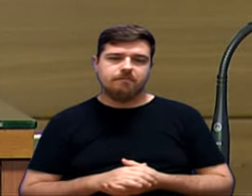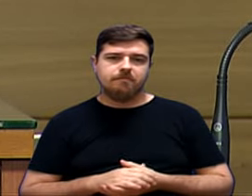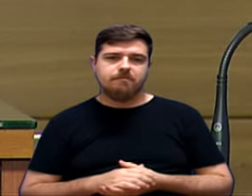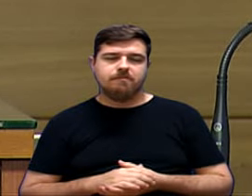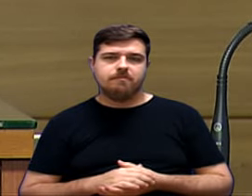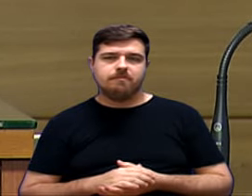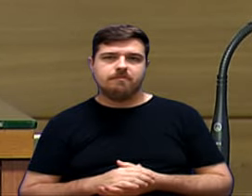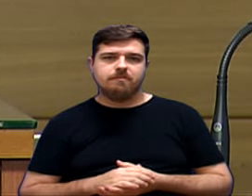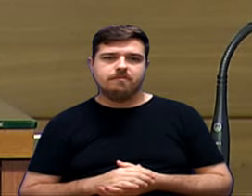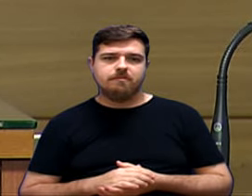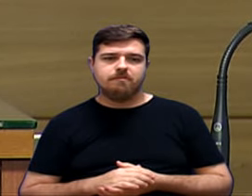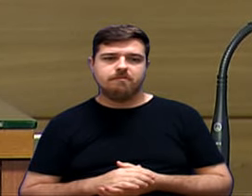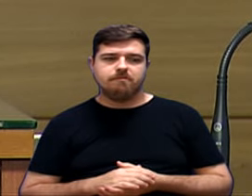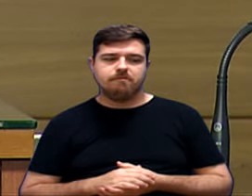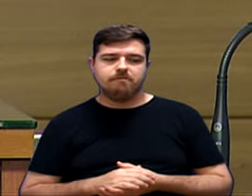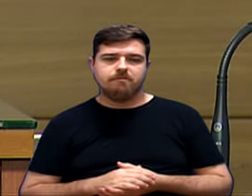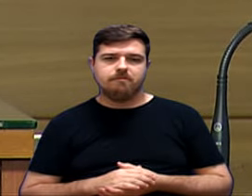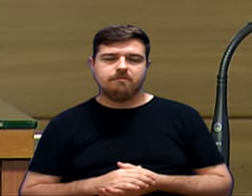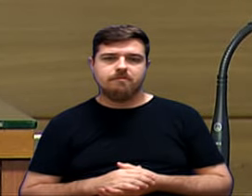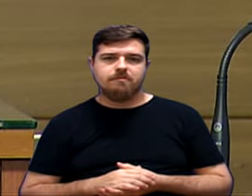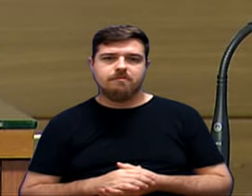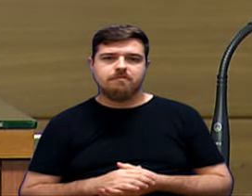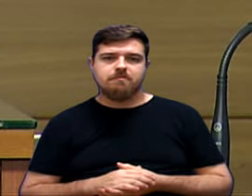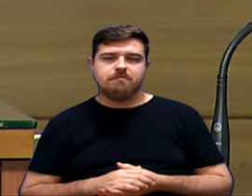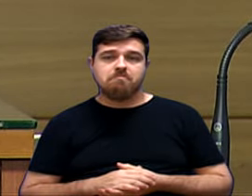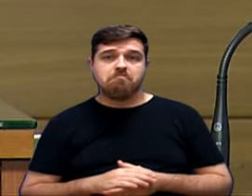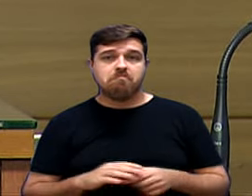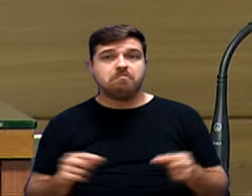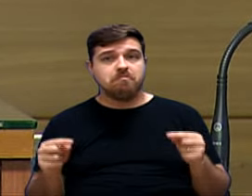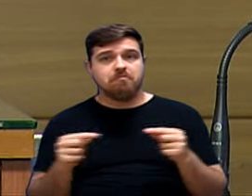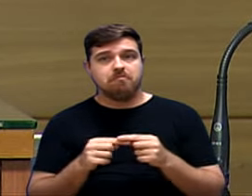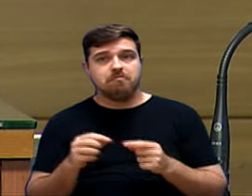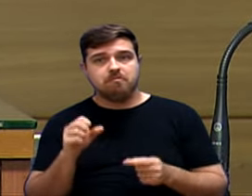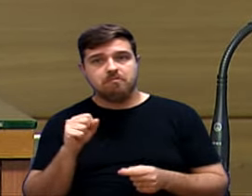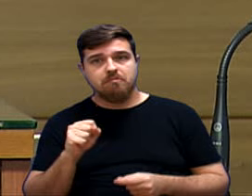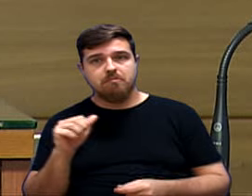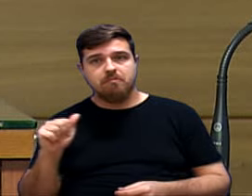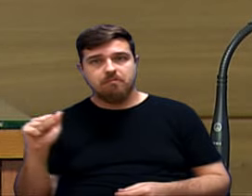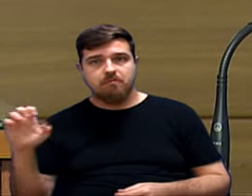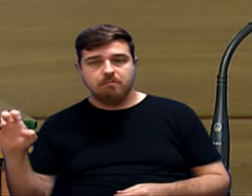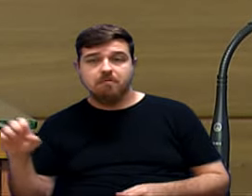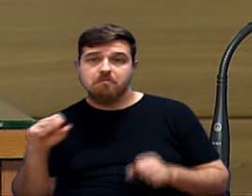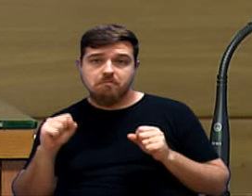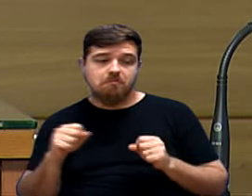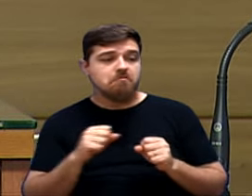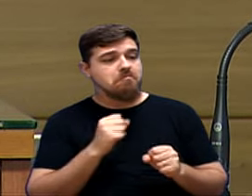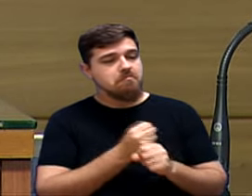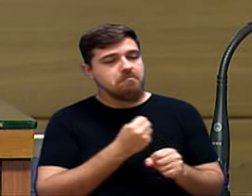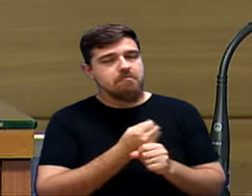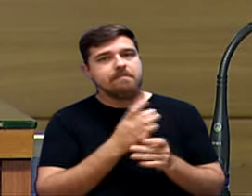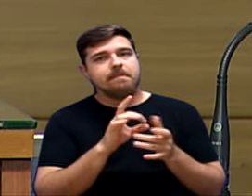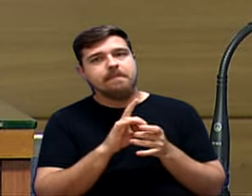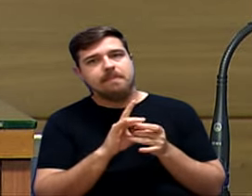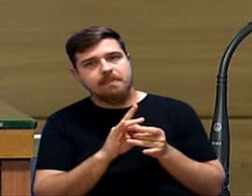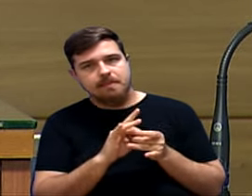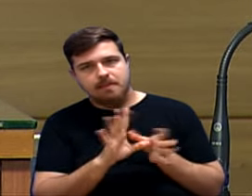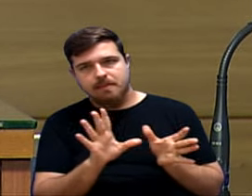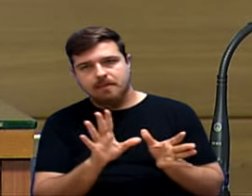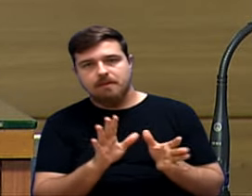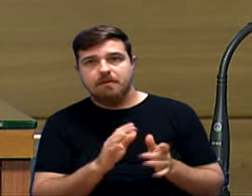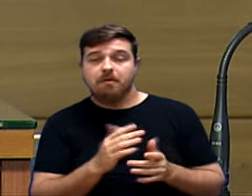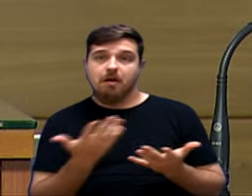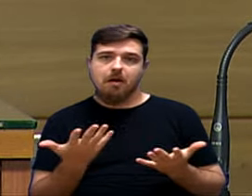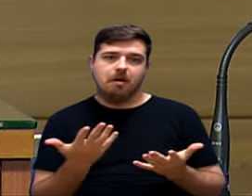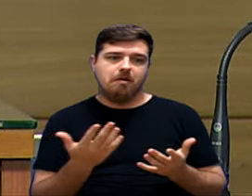essa proposta eh do sai Para viabilizar o empreendimento eh não que